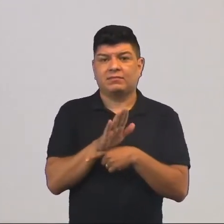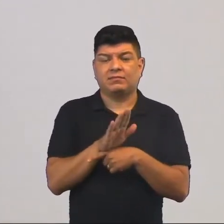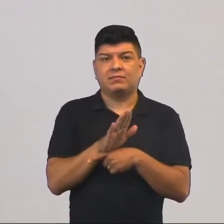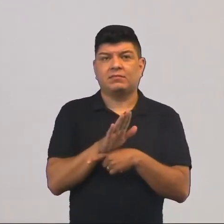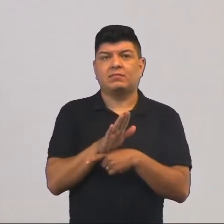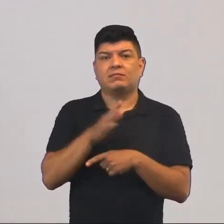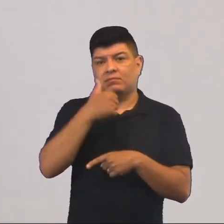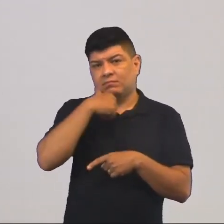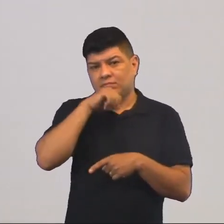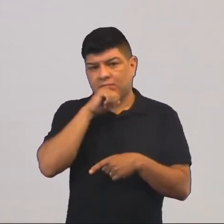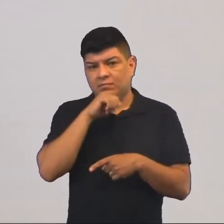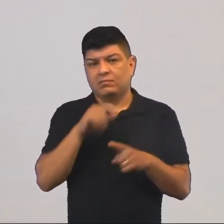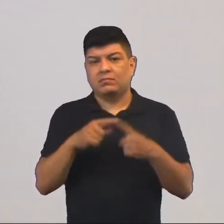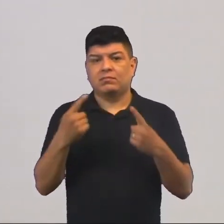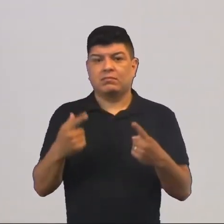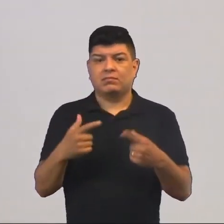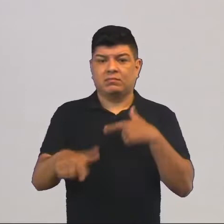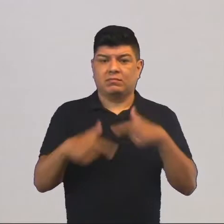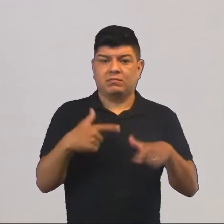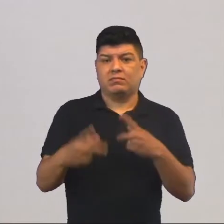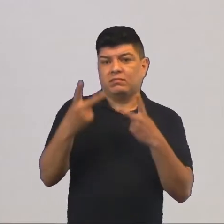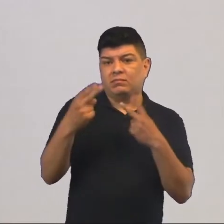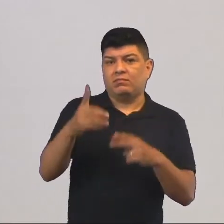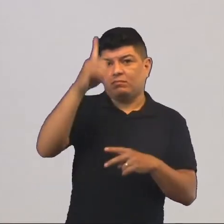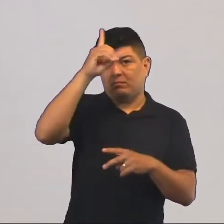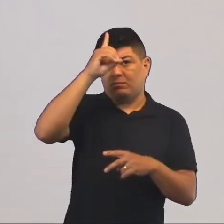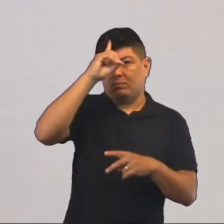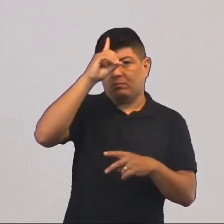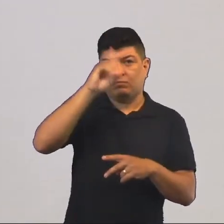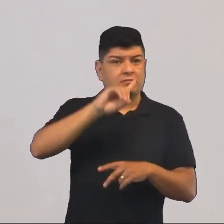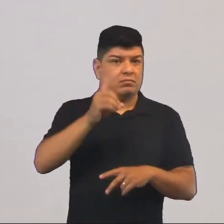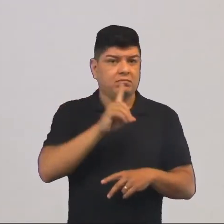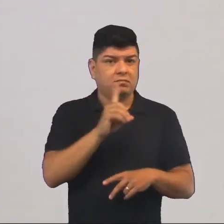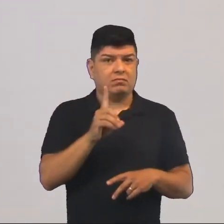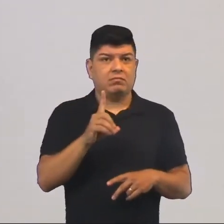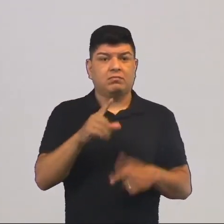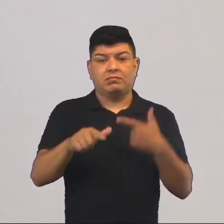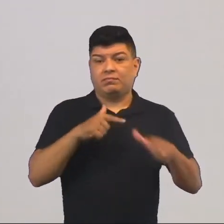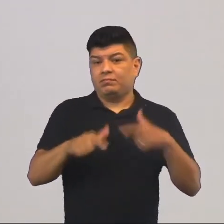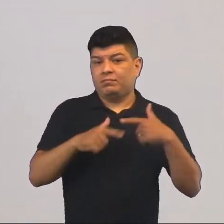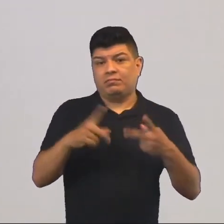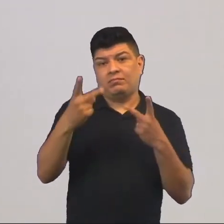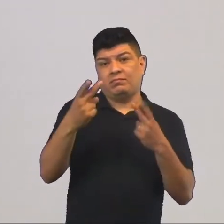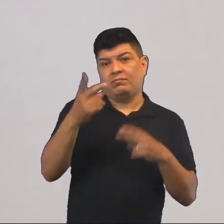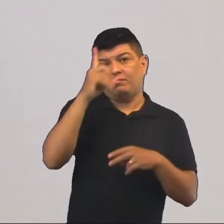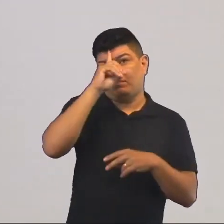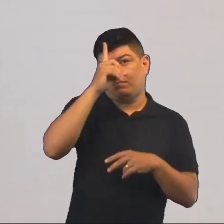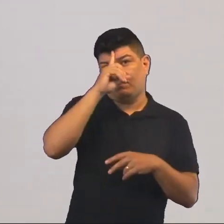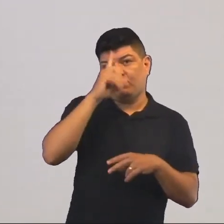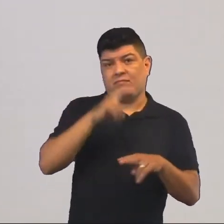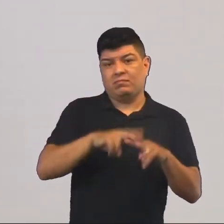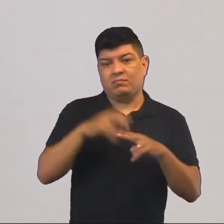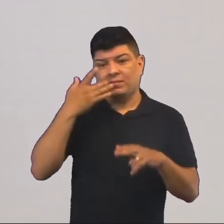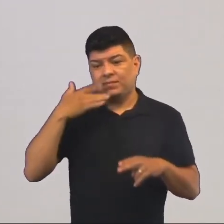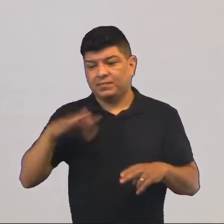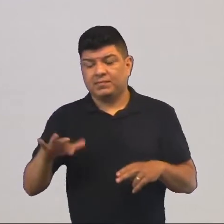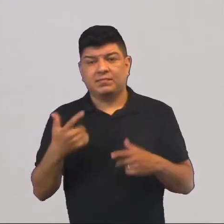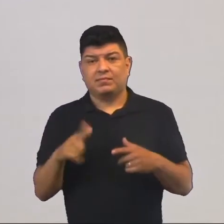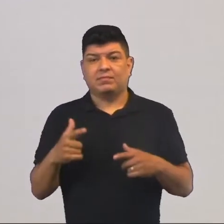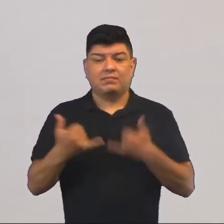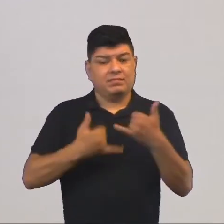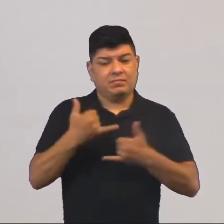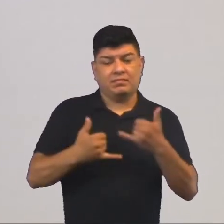conseguiram também comprar uma casa boa, aumentando aí os bairros periféricos de Rio Branco. Então, como eles não conseguiam trabalhos e